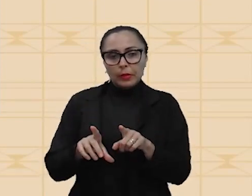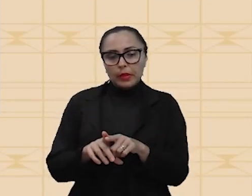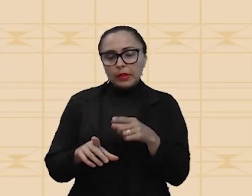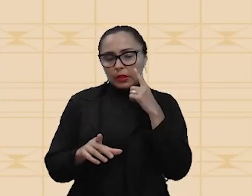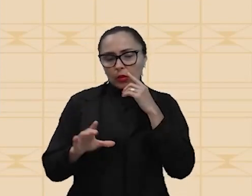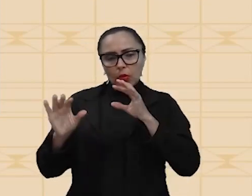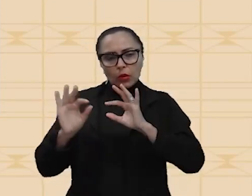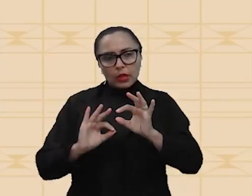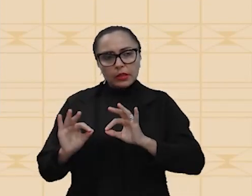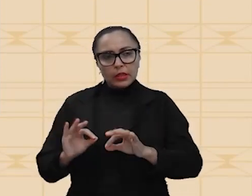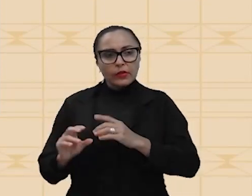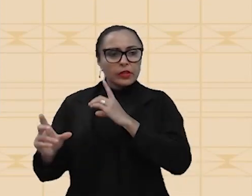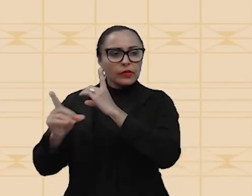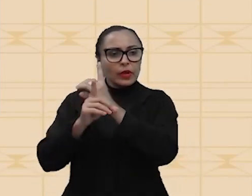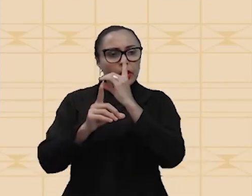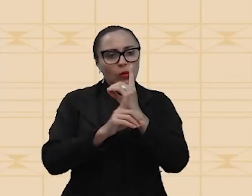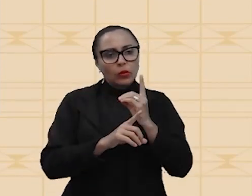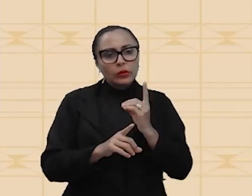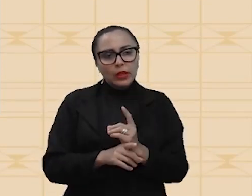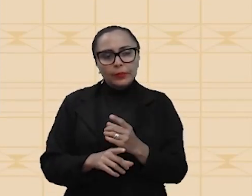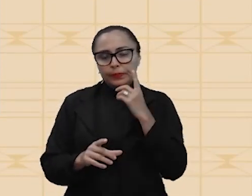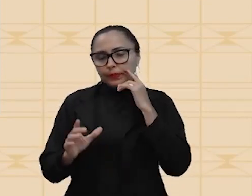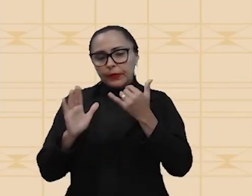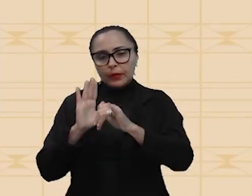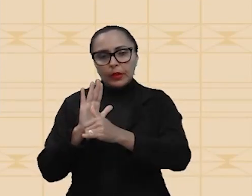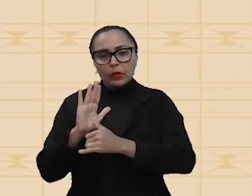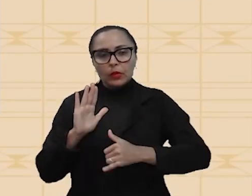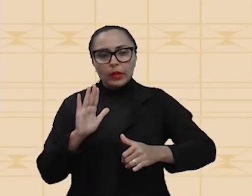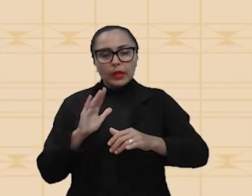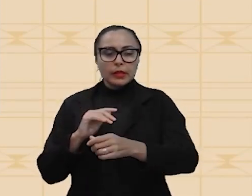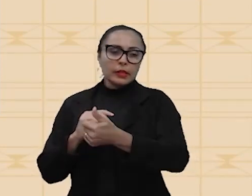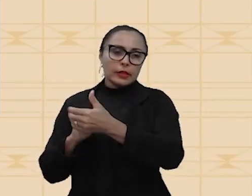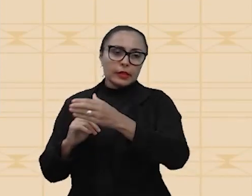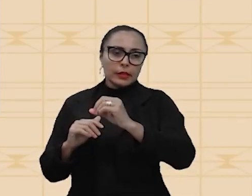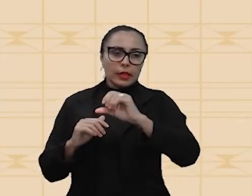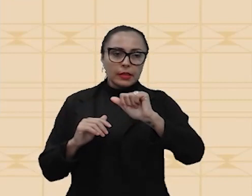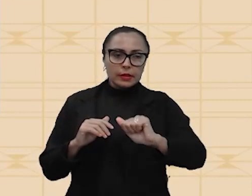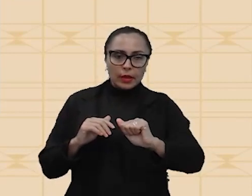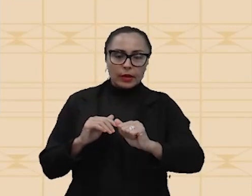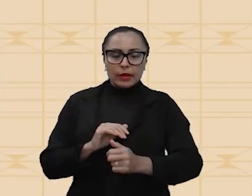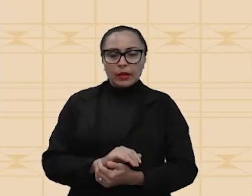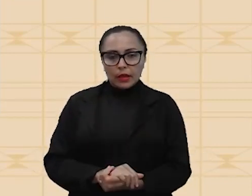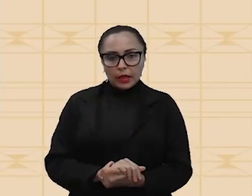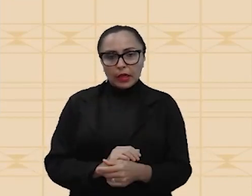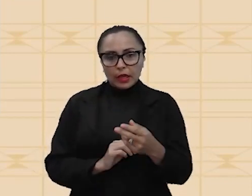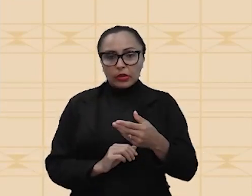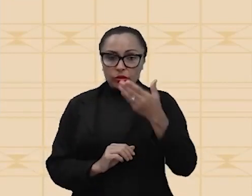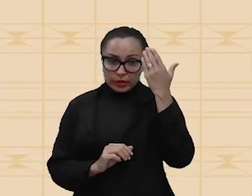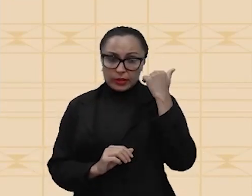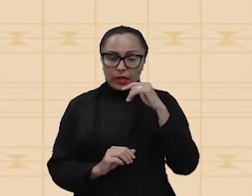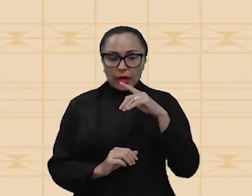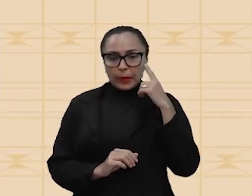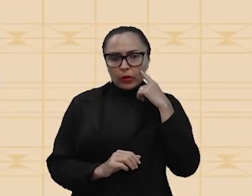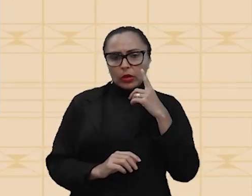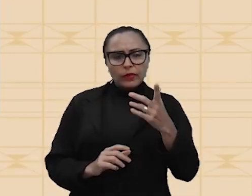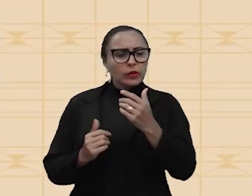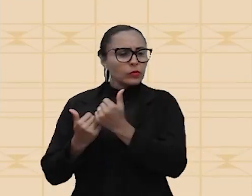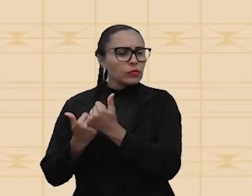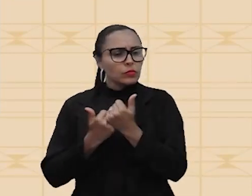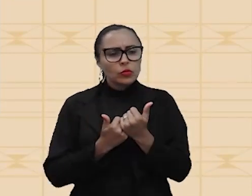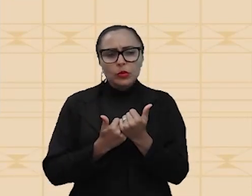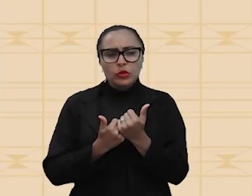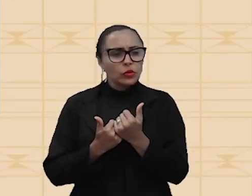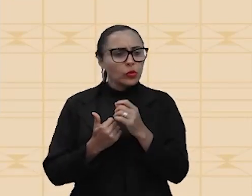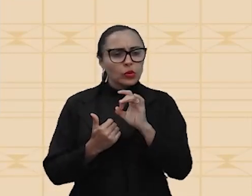encontrar uma corrente de 10 amperes. Viu como é fácil? E agora que a gente sabe que essa corrente é 10, você vai fazer um cálculo normal. Veja